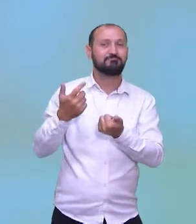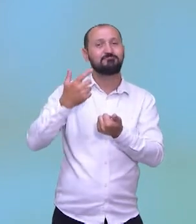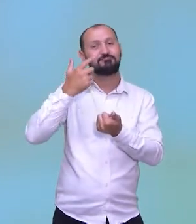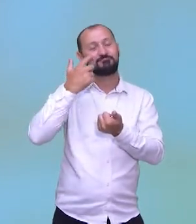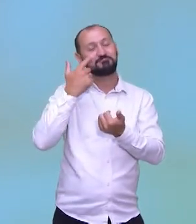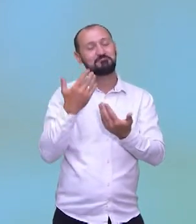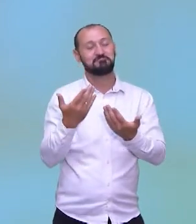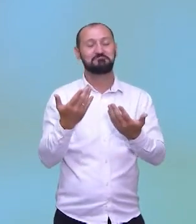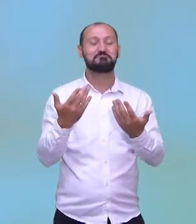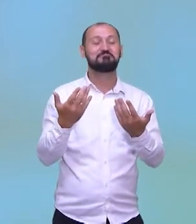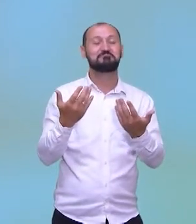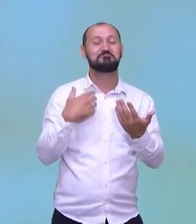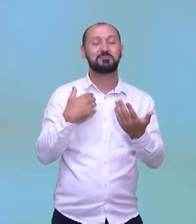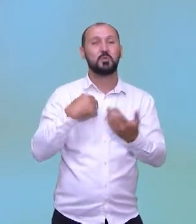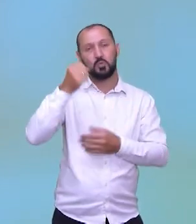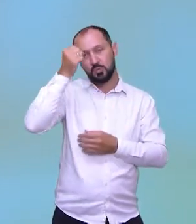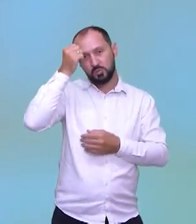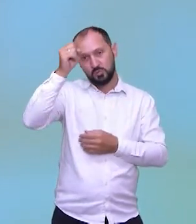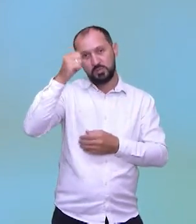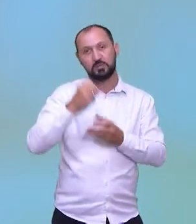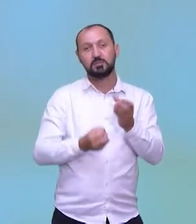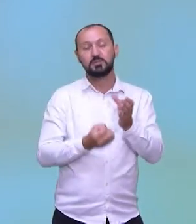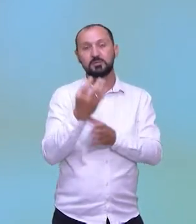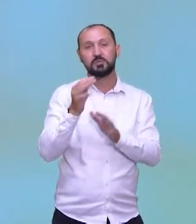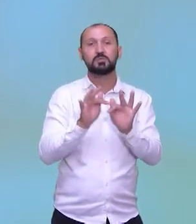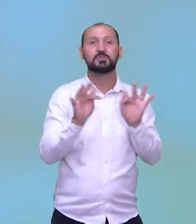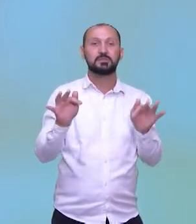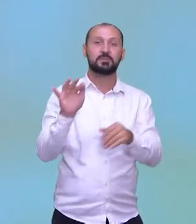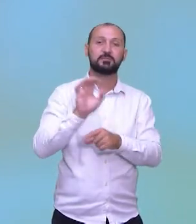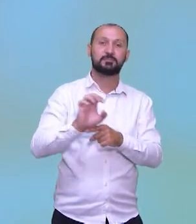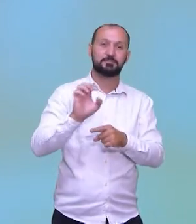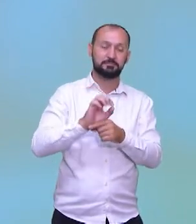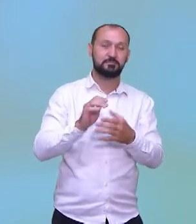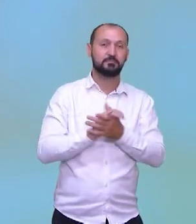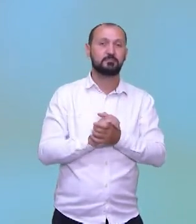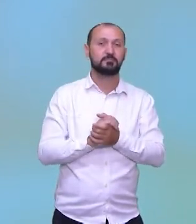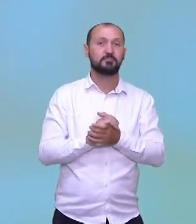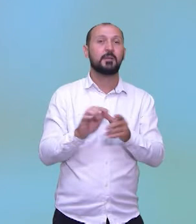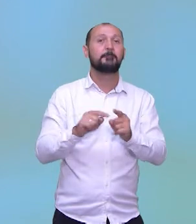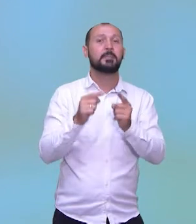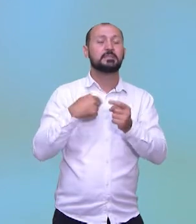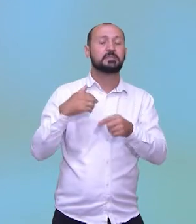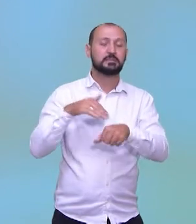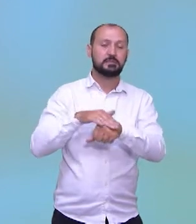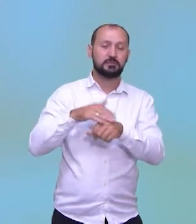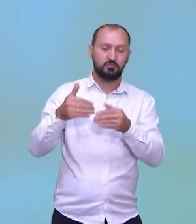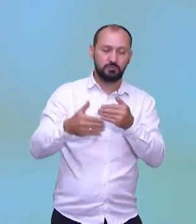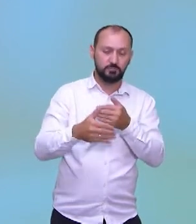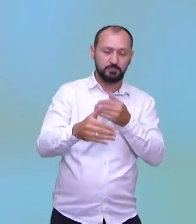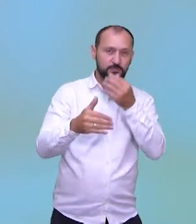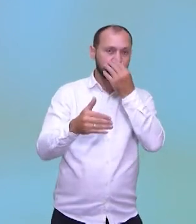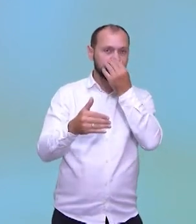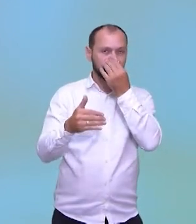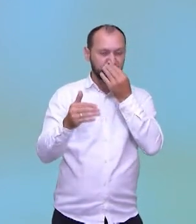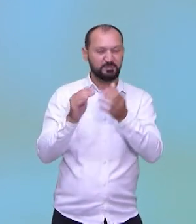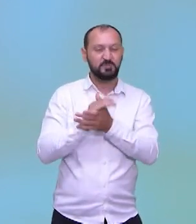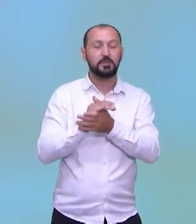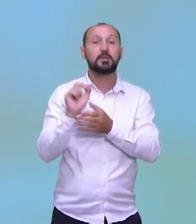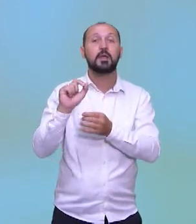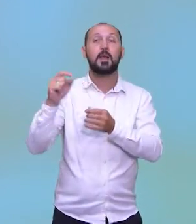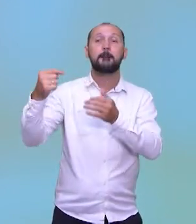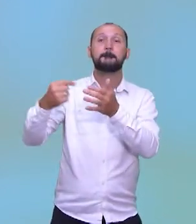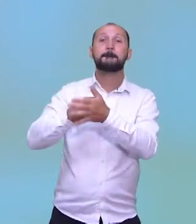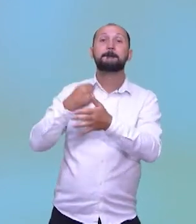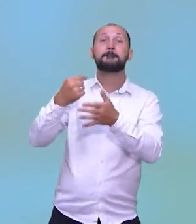né, com o sucesso dessa criação do Simples Estadual, né? Mas a gente também falou durante o programa que